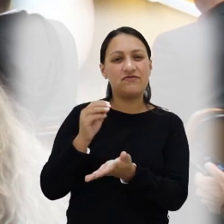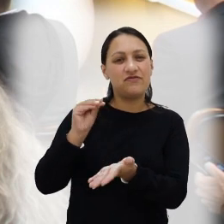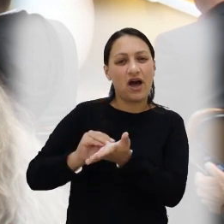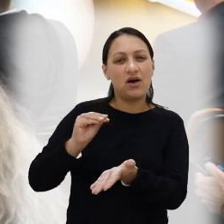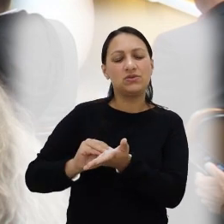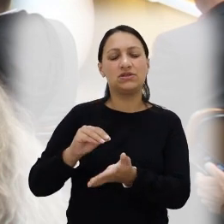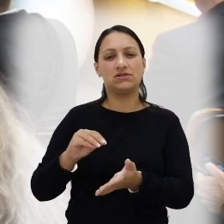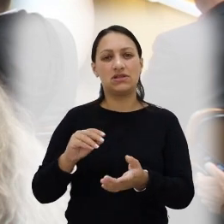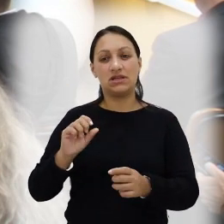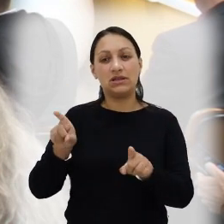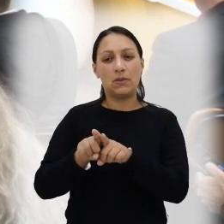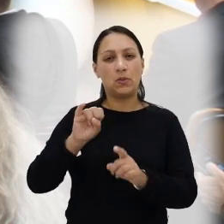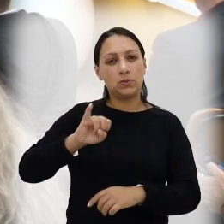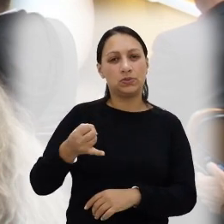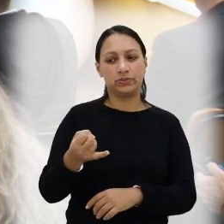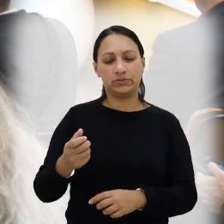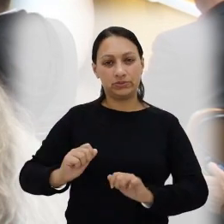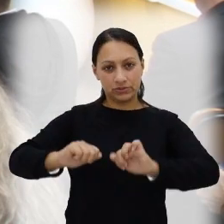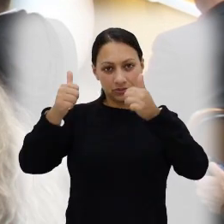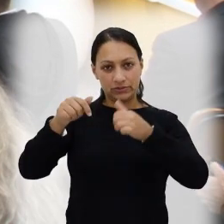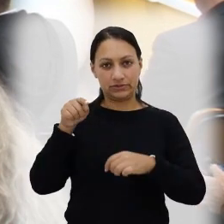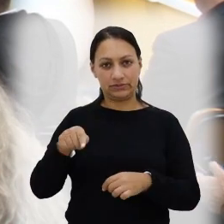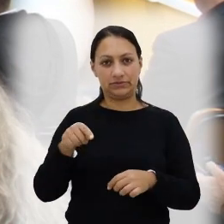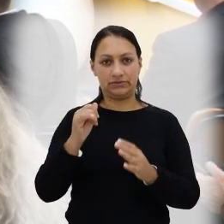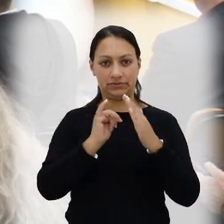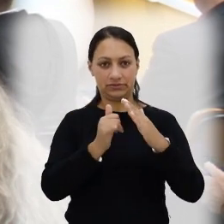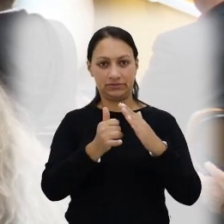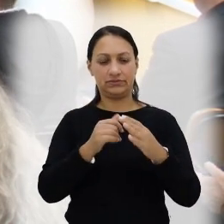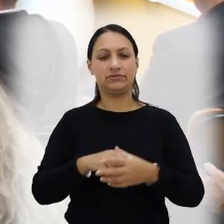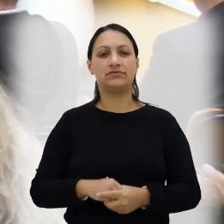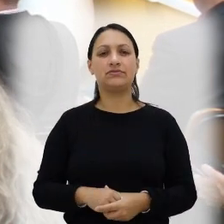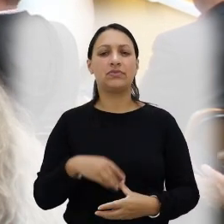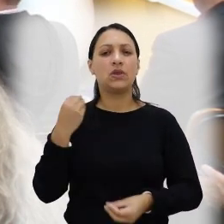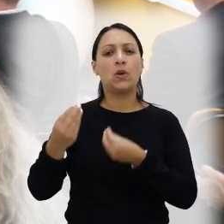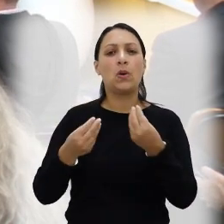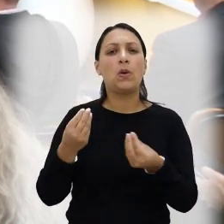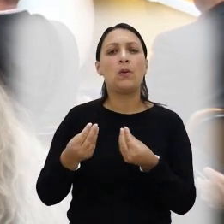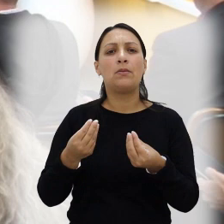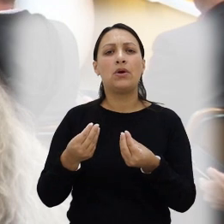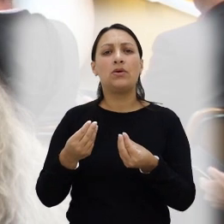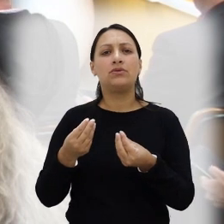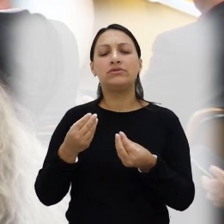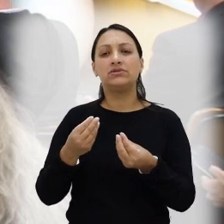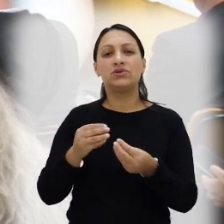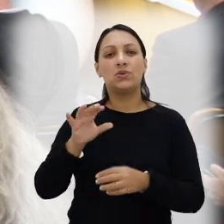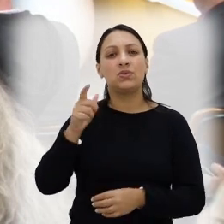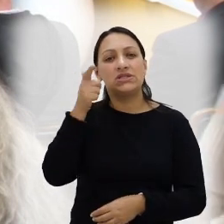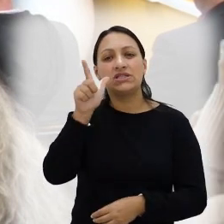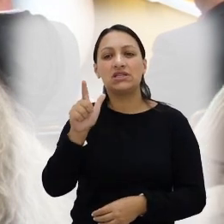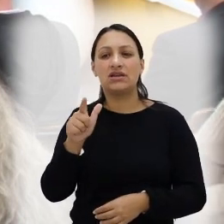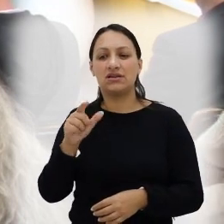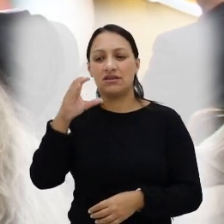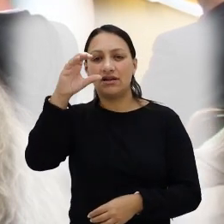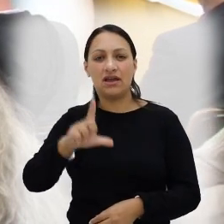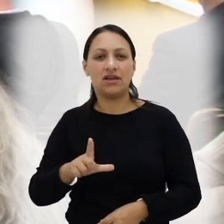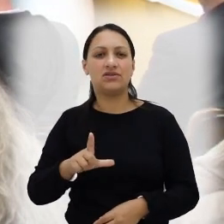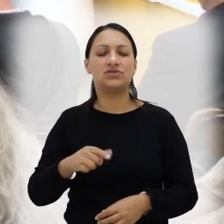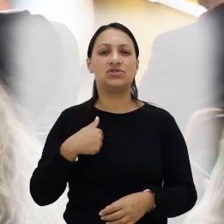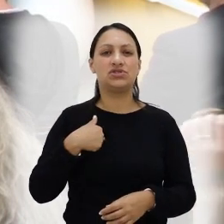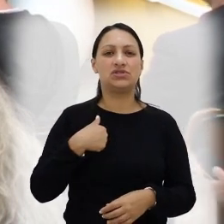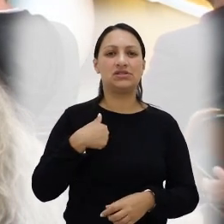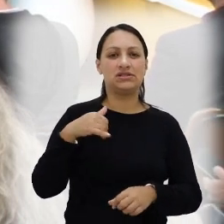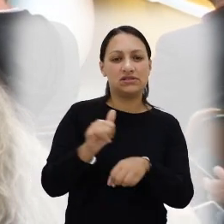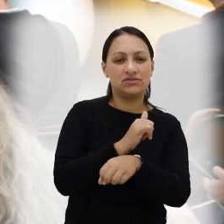oportunidade de melhoria nas startups. Prospecção, estratégia comercial, funil de vendas. Tenho, não tenho, pratico, não